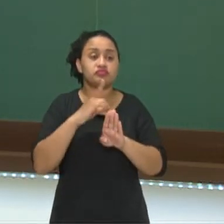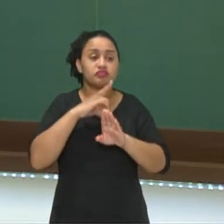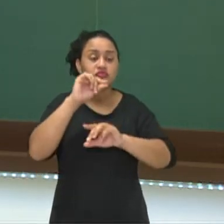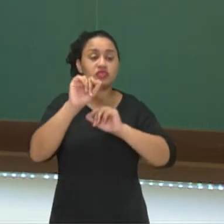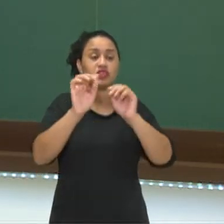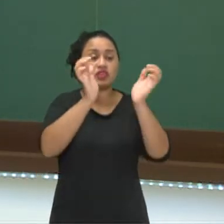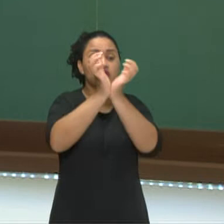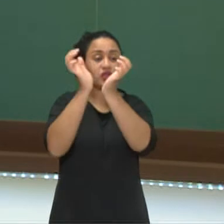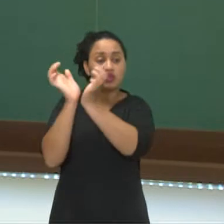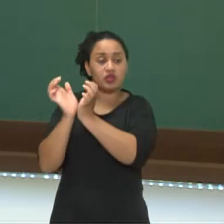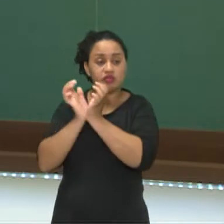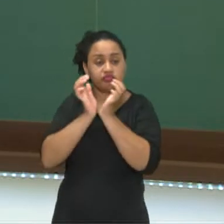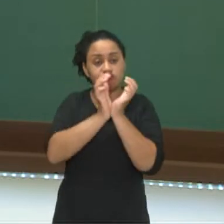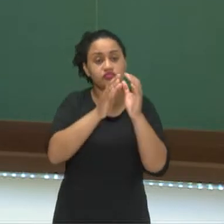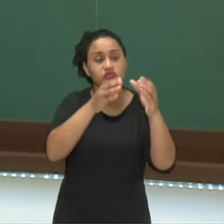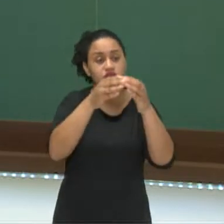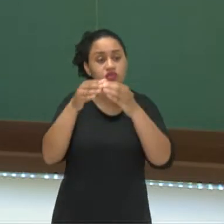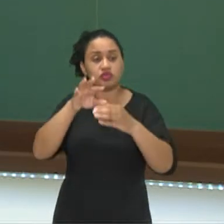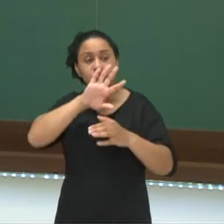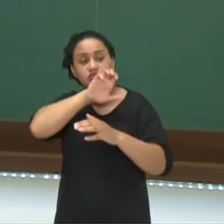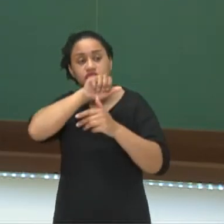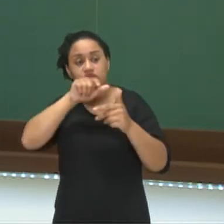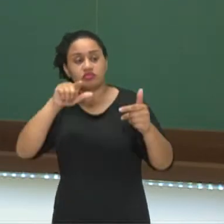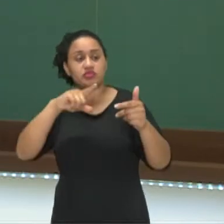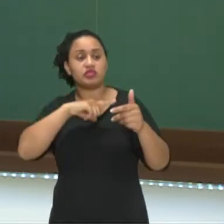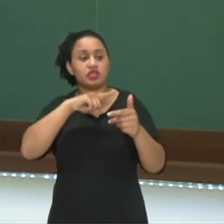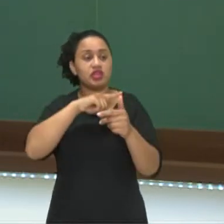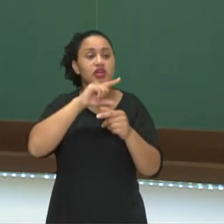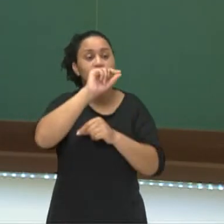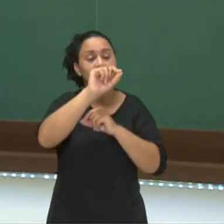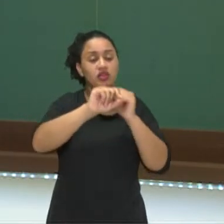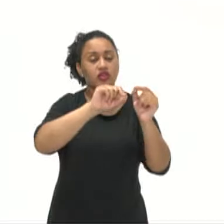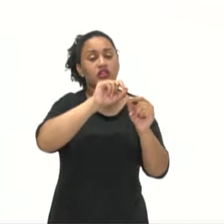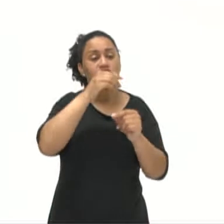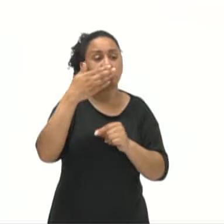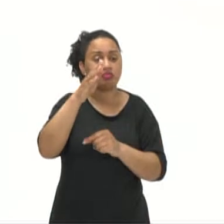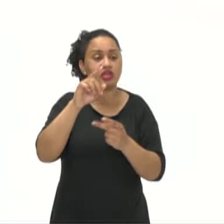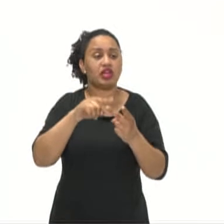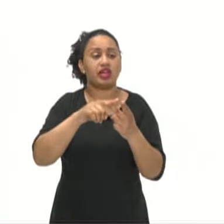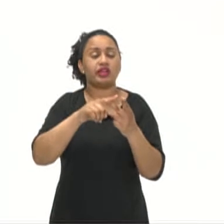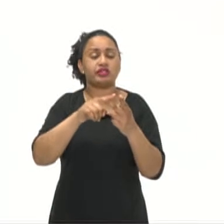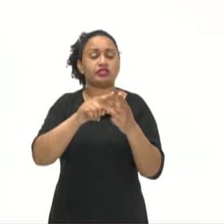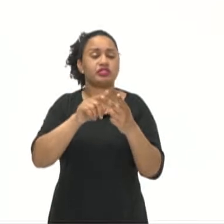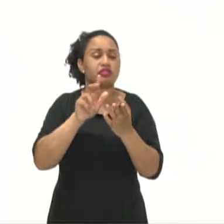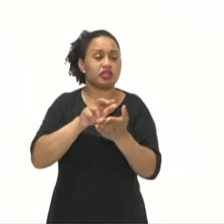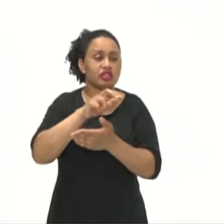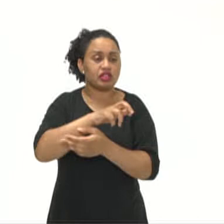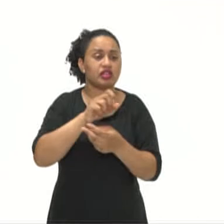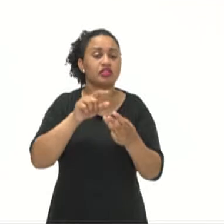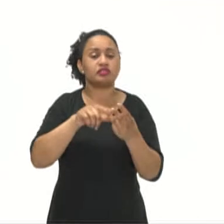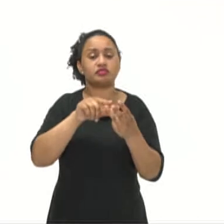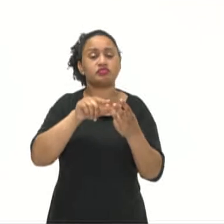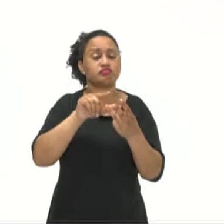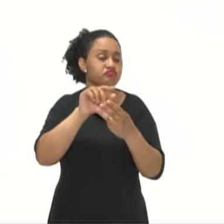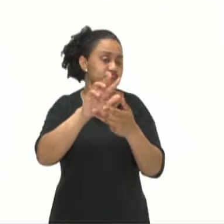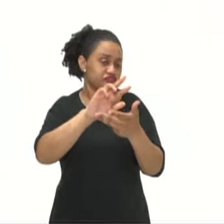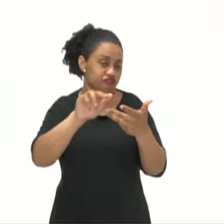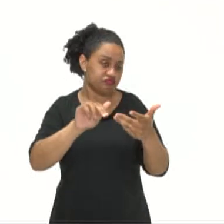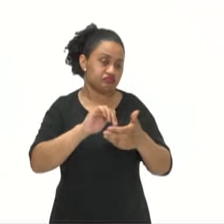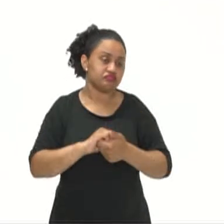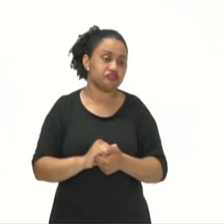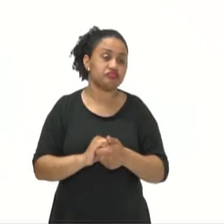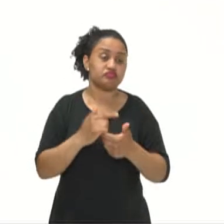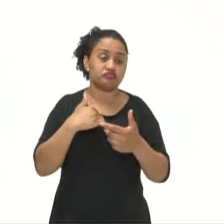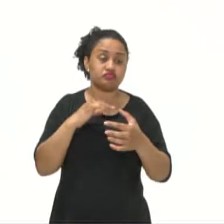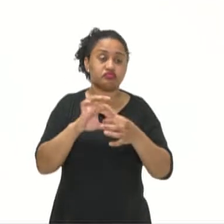os grupos de animais, peixes, anfíbios, répteis, aves e mamíferos. Os anexos